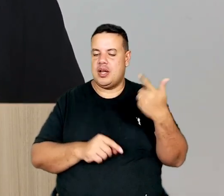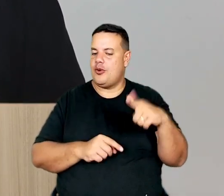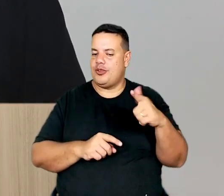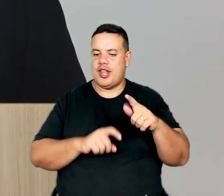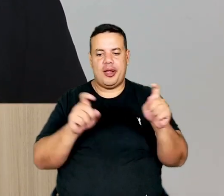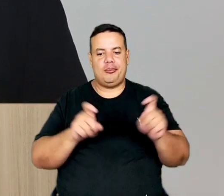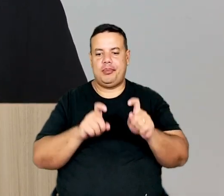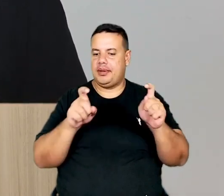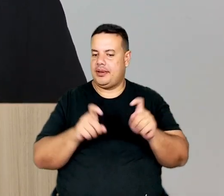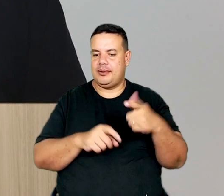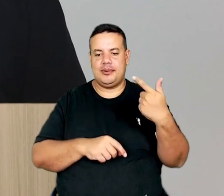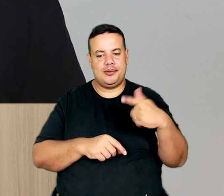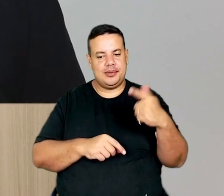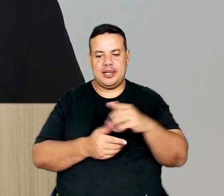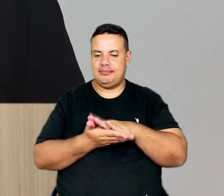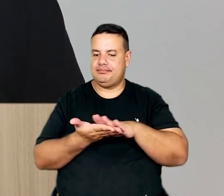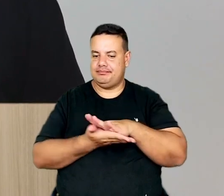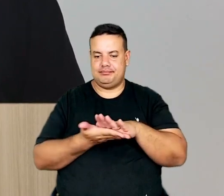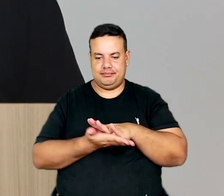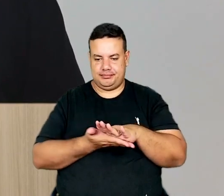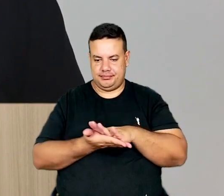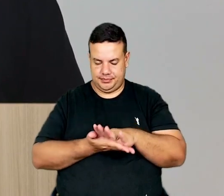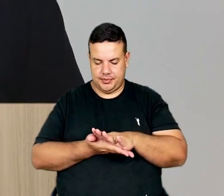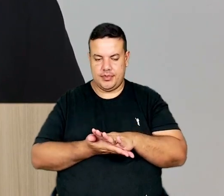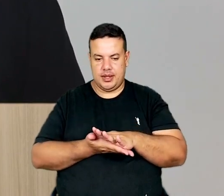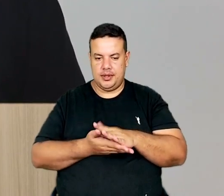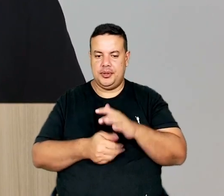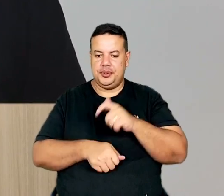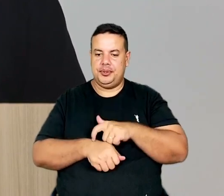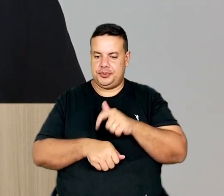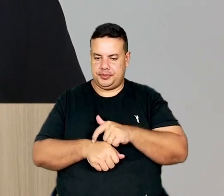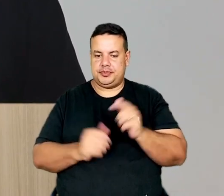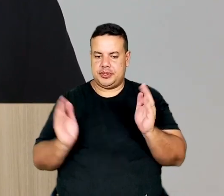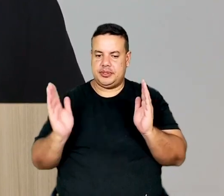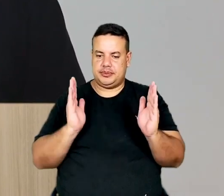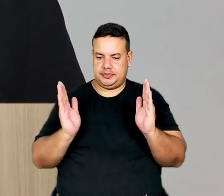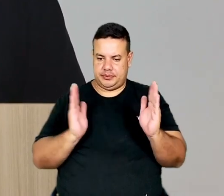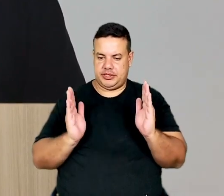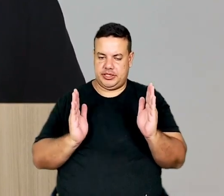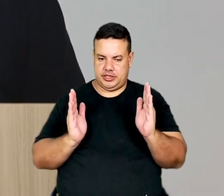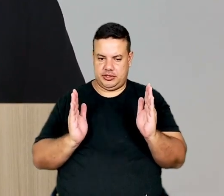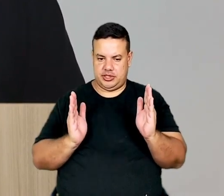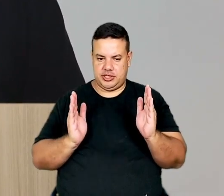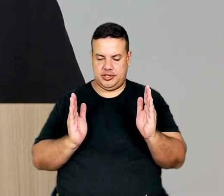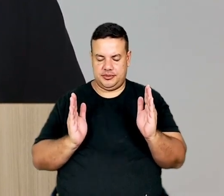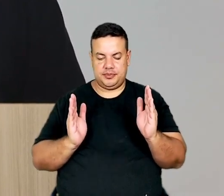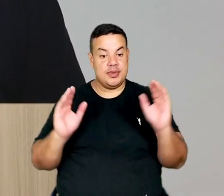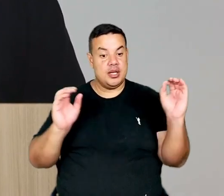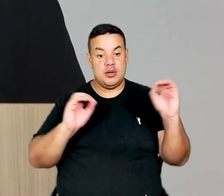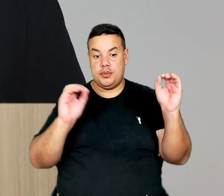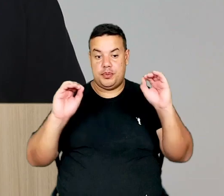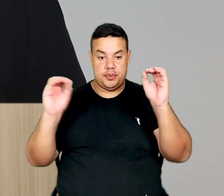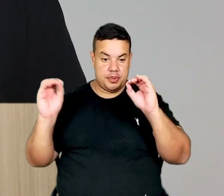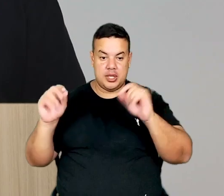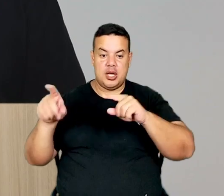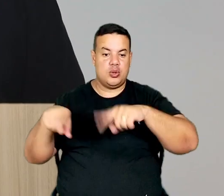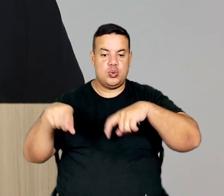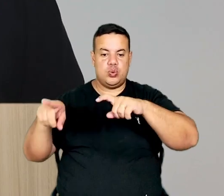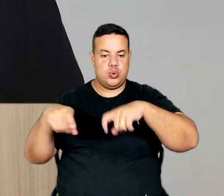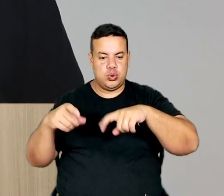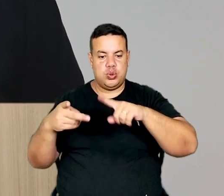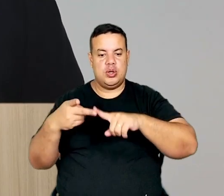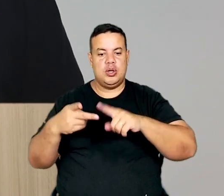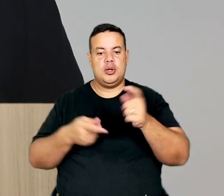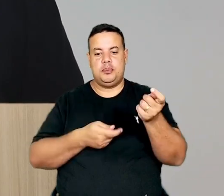E, efetivando esse prazo, nenhum agricultor, nenhum apicultor, nenhum pescador... Pois